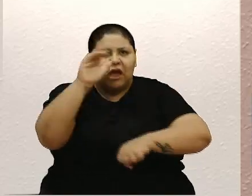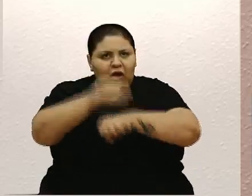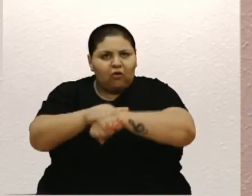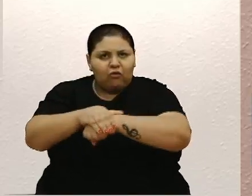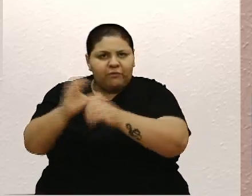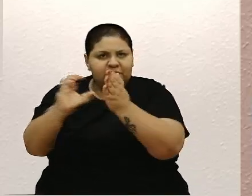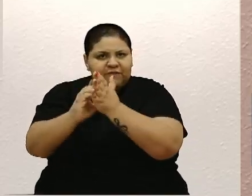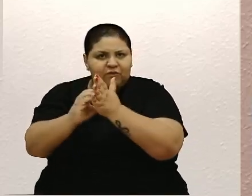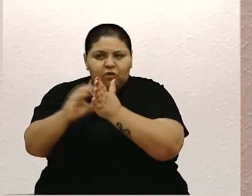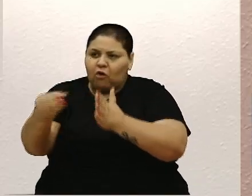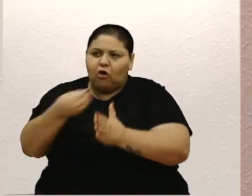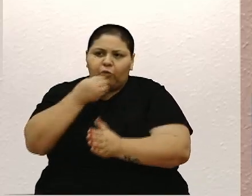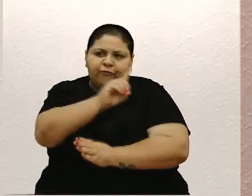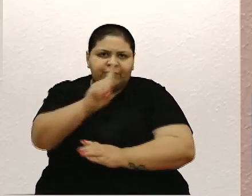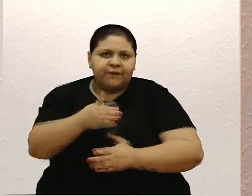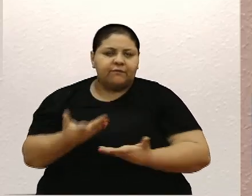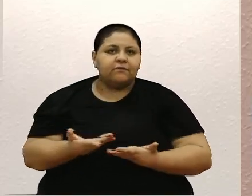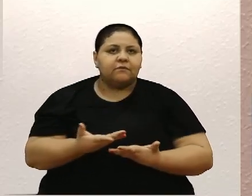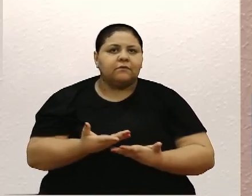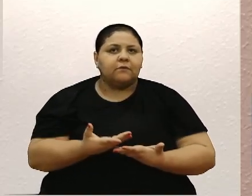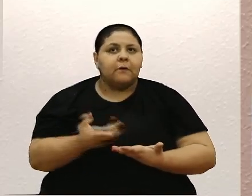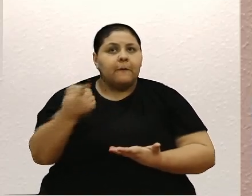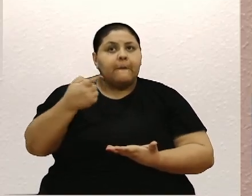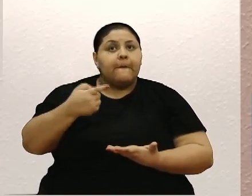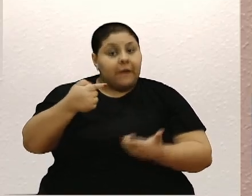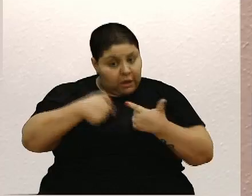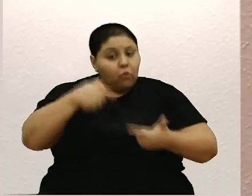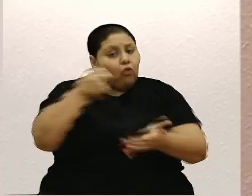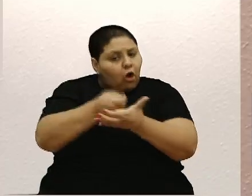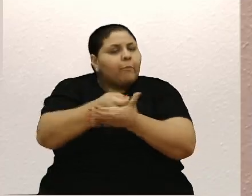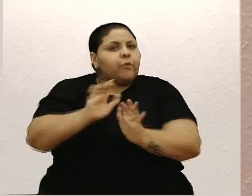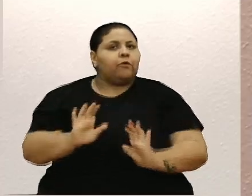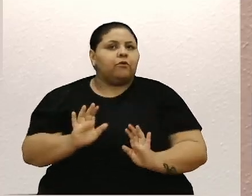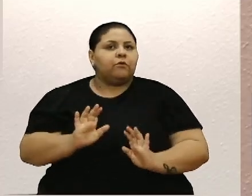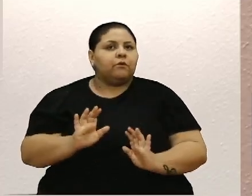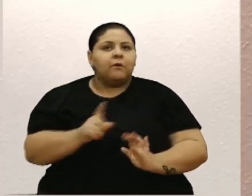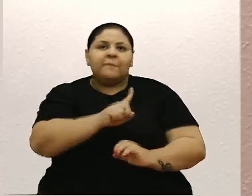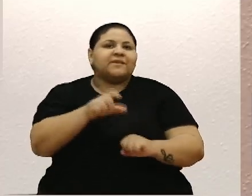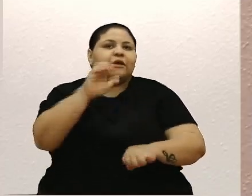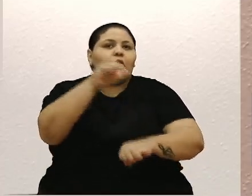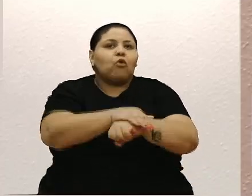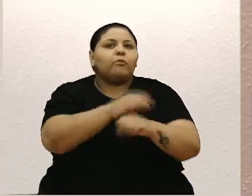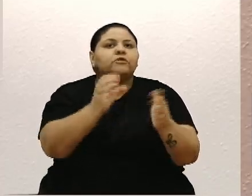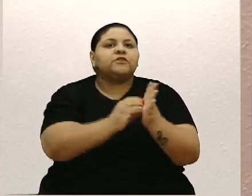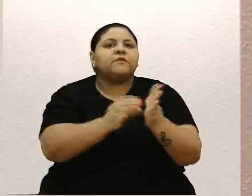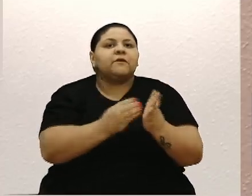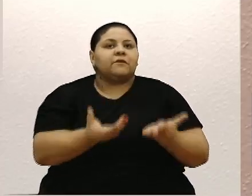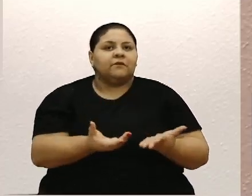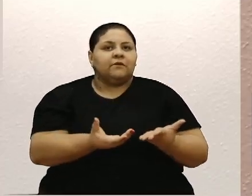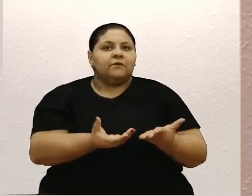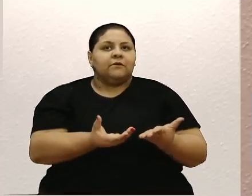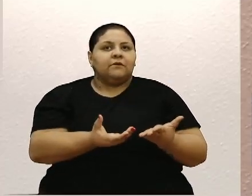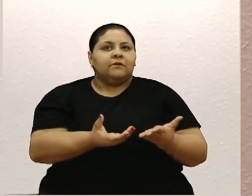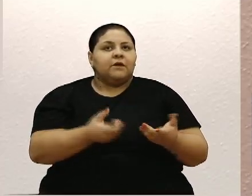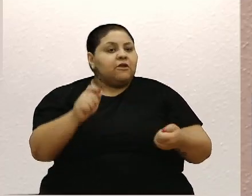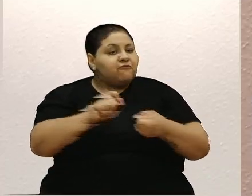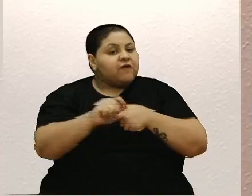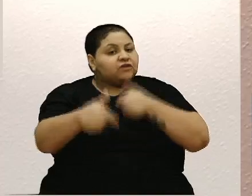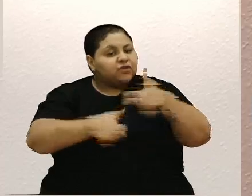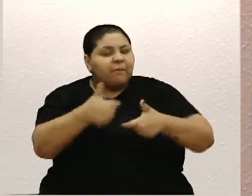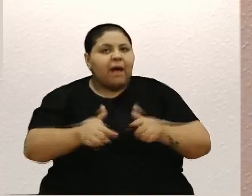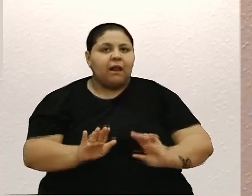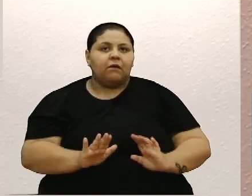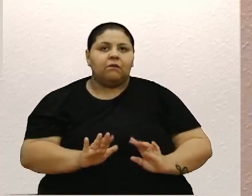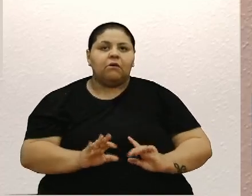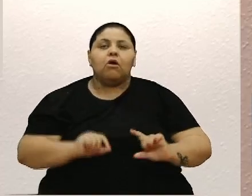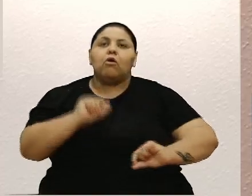Claro que não. Mas eu cobro. Mas não é culpa do servidor. O servidor faz o que pode. Ó, como